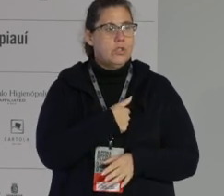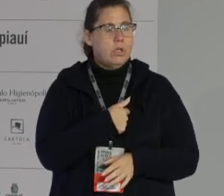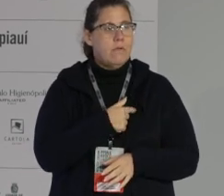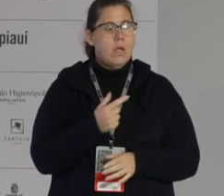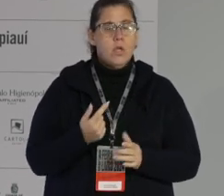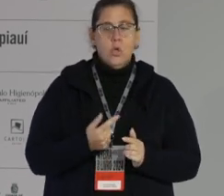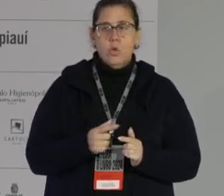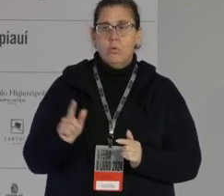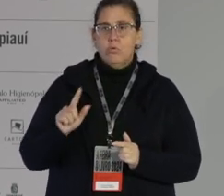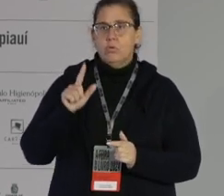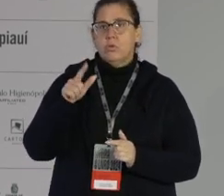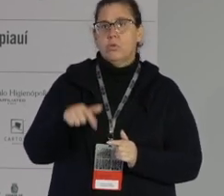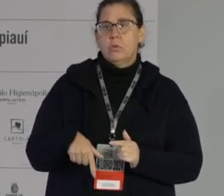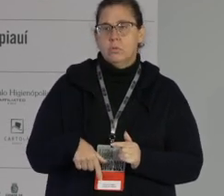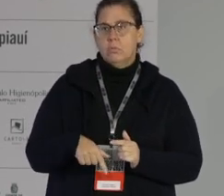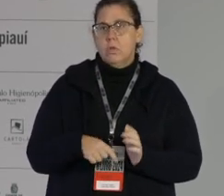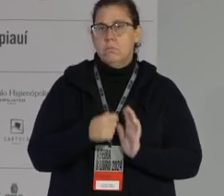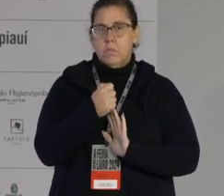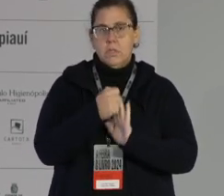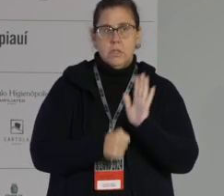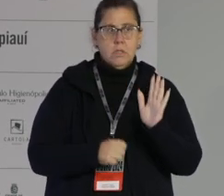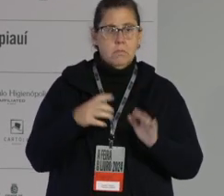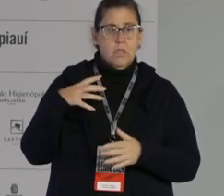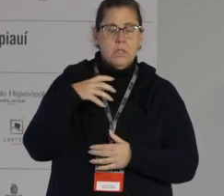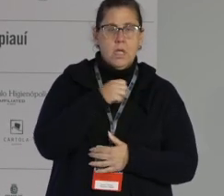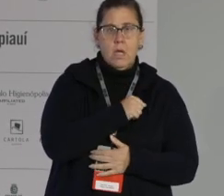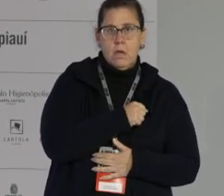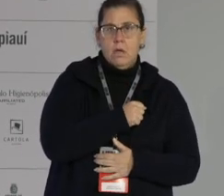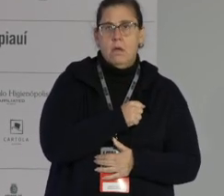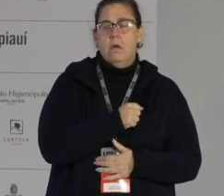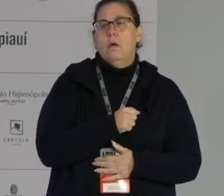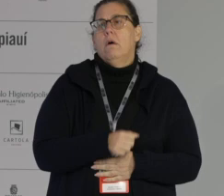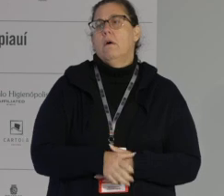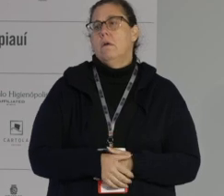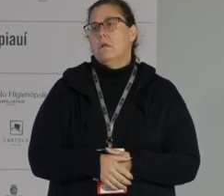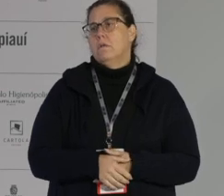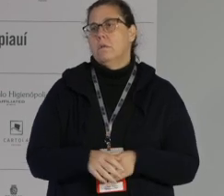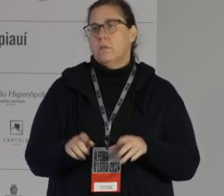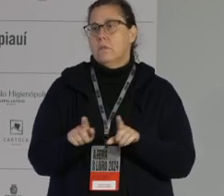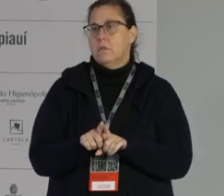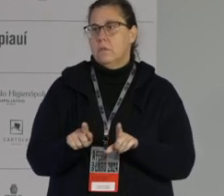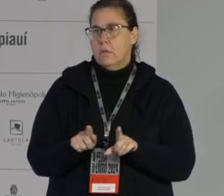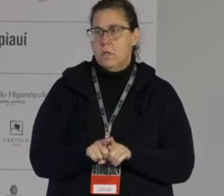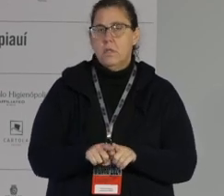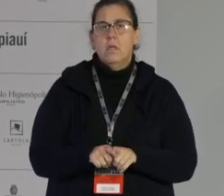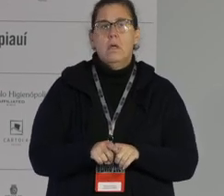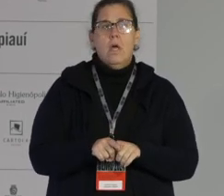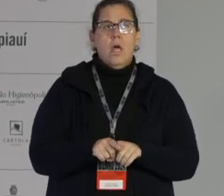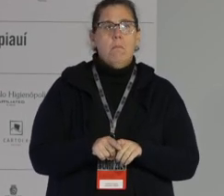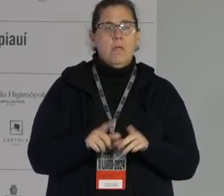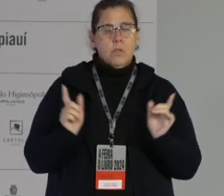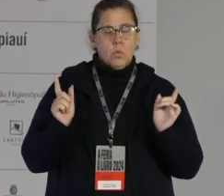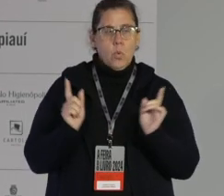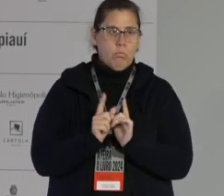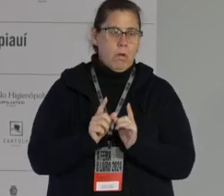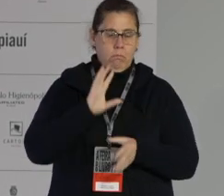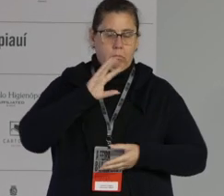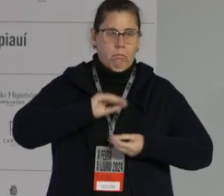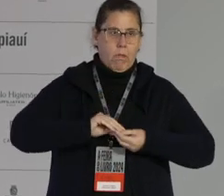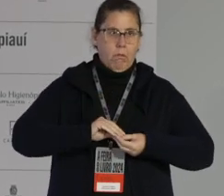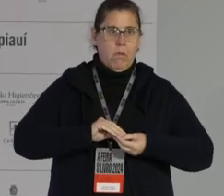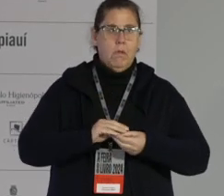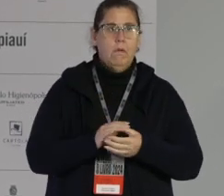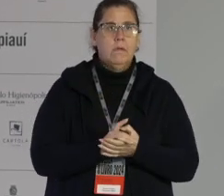última sessão já é uma escrita mais ligeira, mais ágil, e, consequentemente, a parte também é bem mais curta.